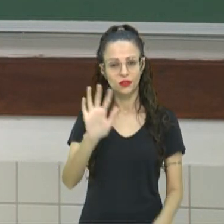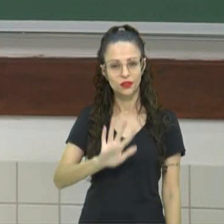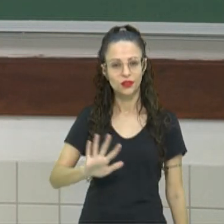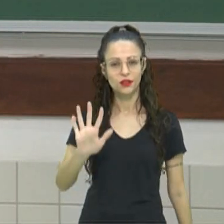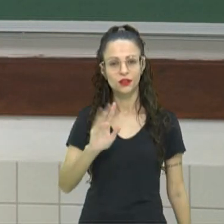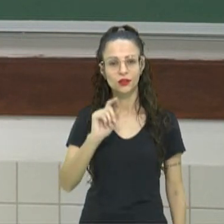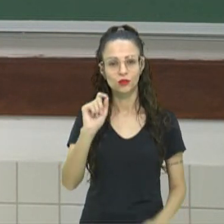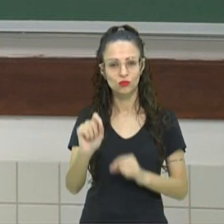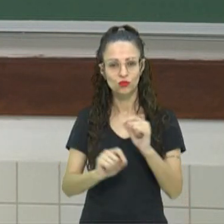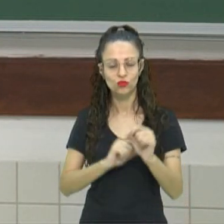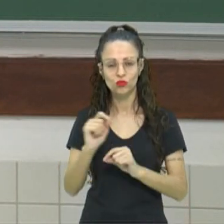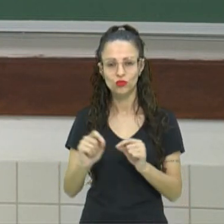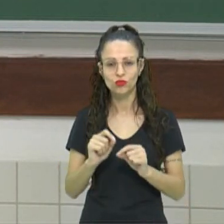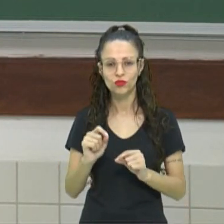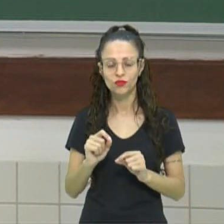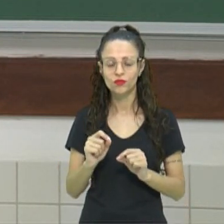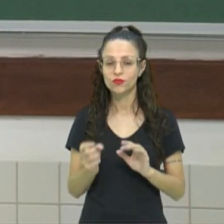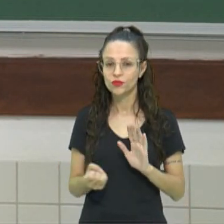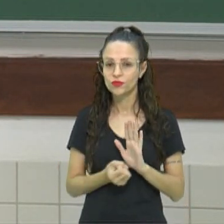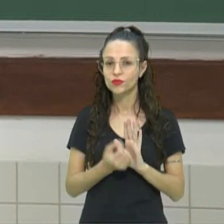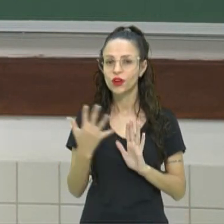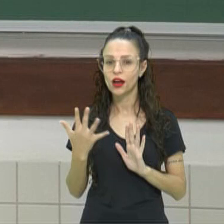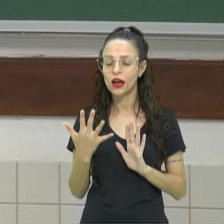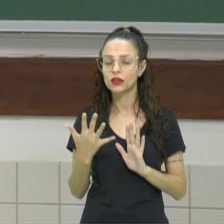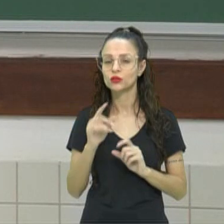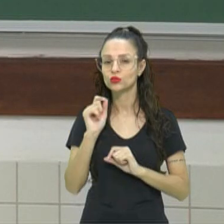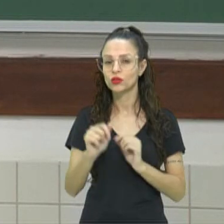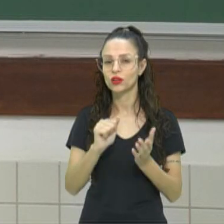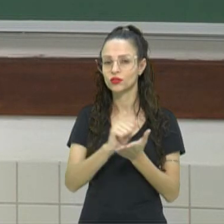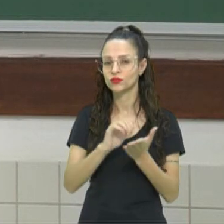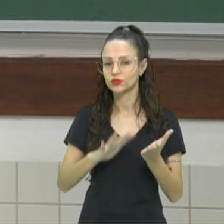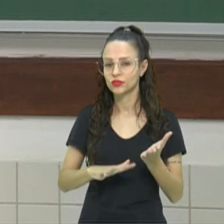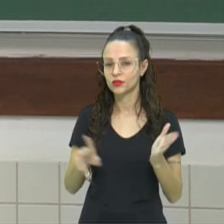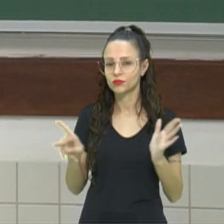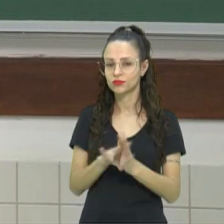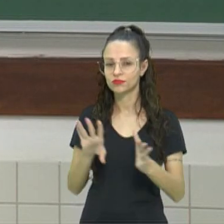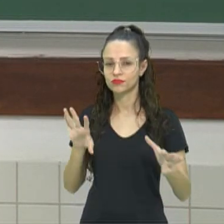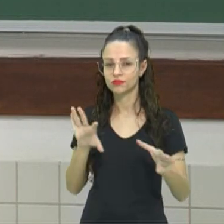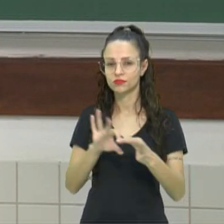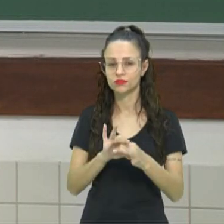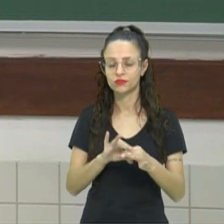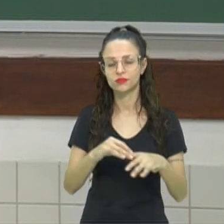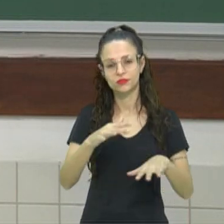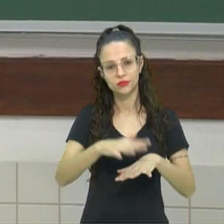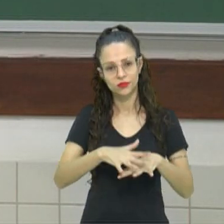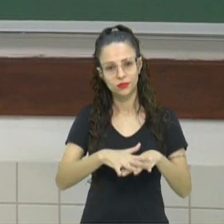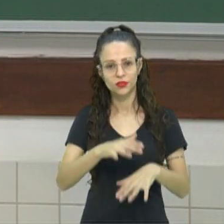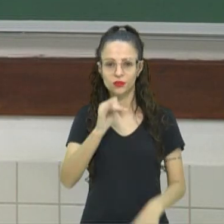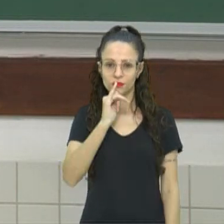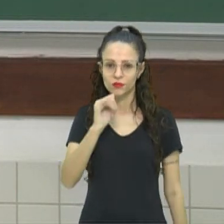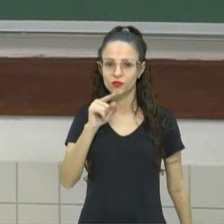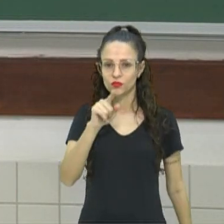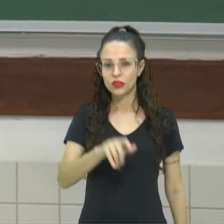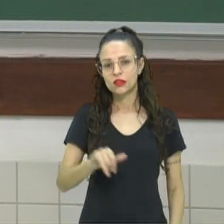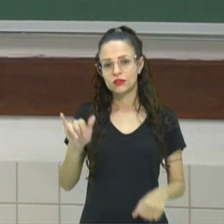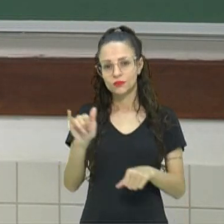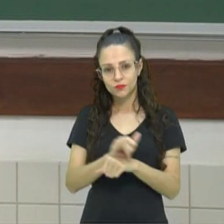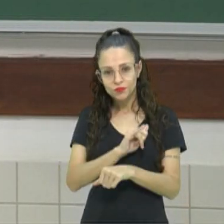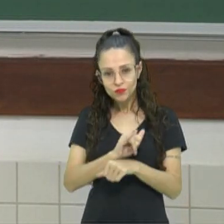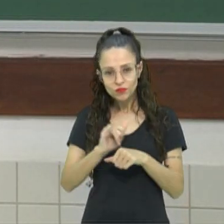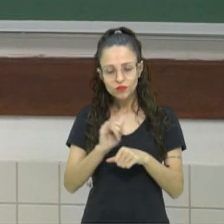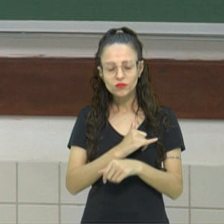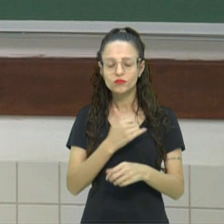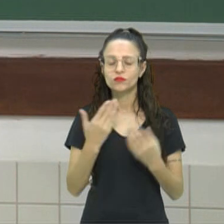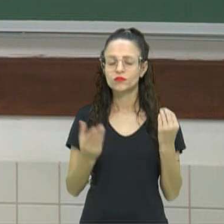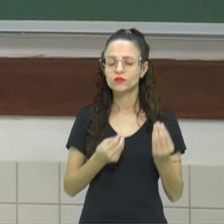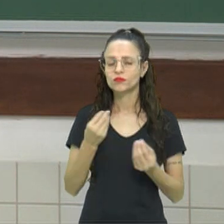estamos trabalhando várias situações da matemática ali, como o fato de você ter estratégias, o fato de